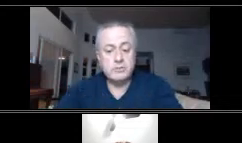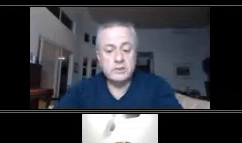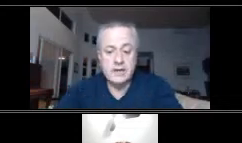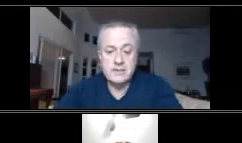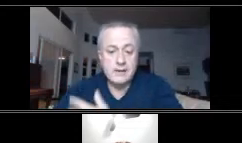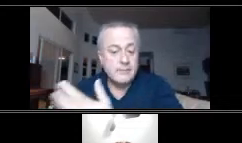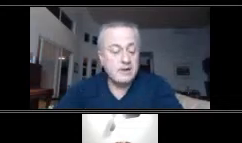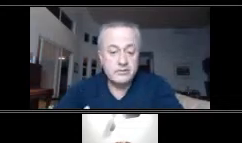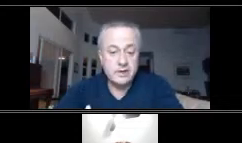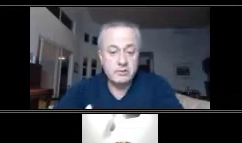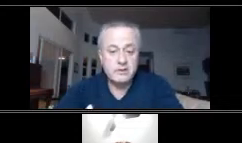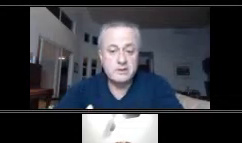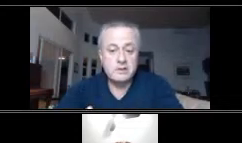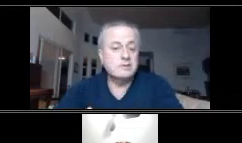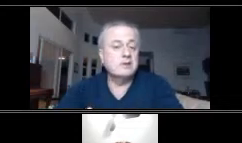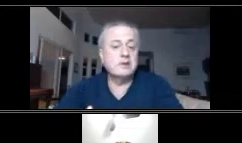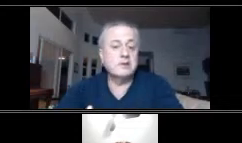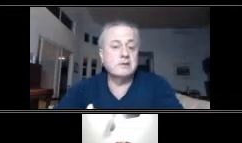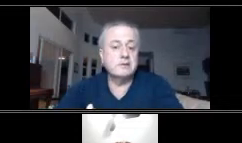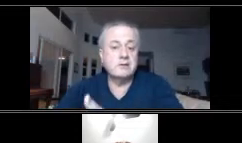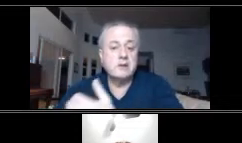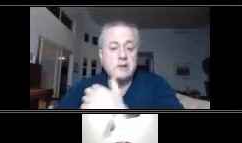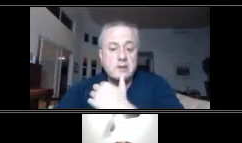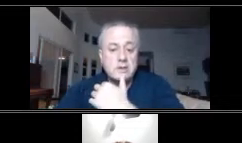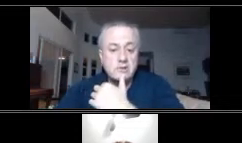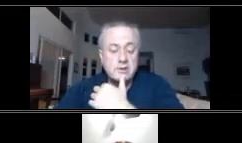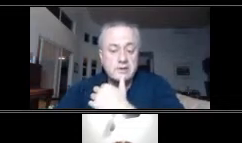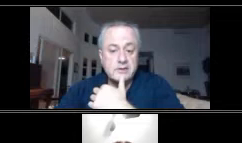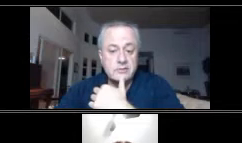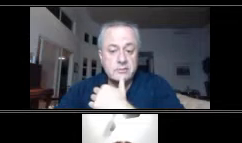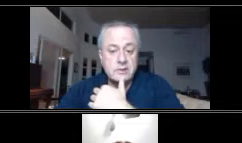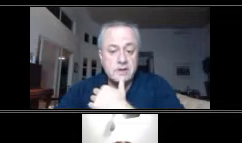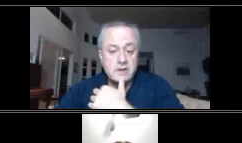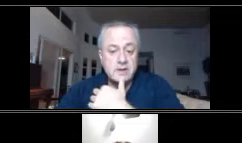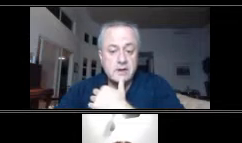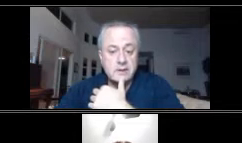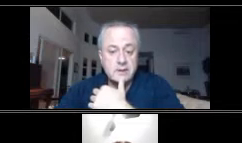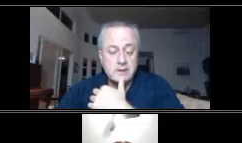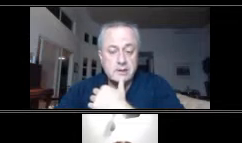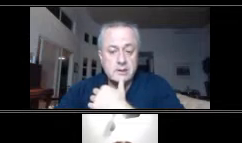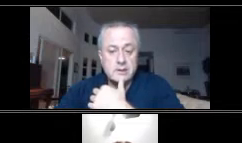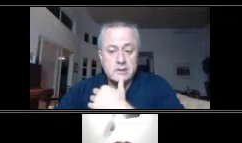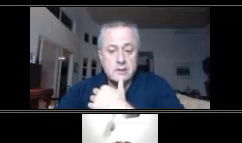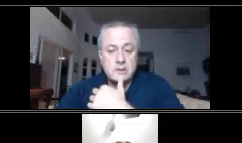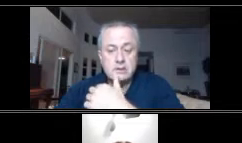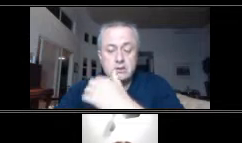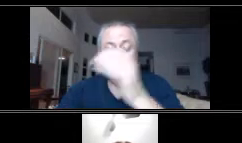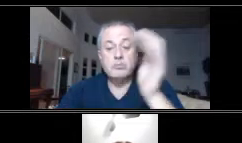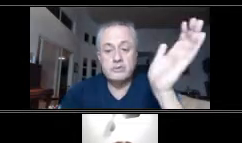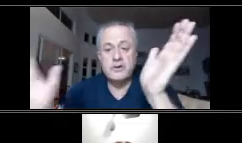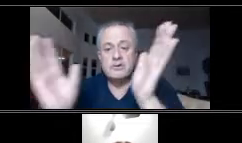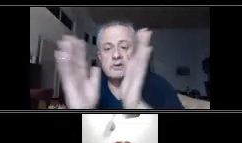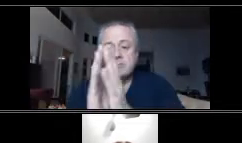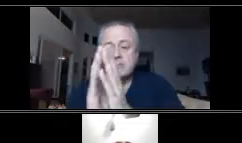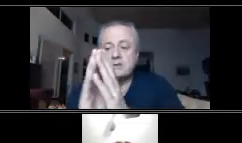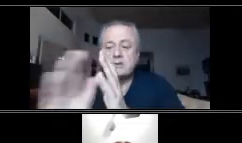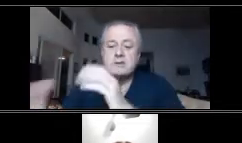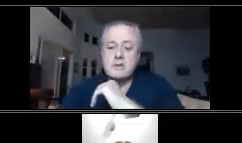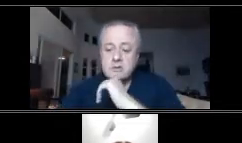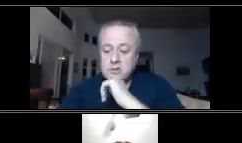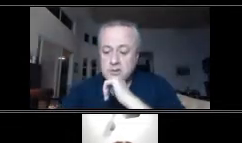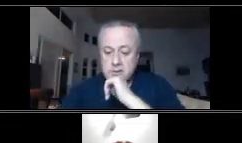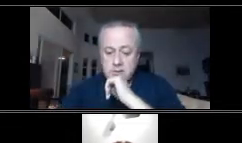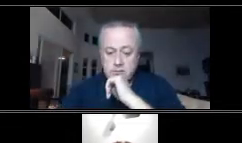essa comorbidade é a mais frequente de crianças e adolescentes com TDAH, e então muito frequentemente